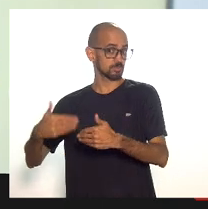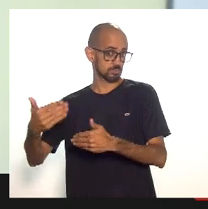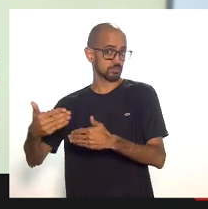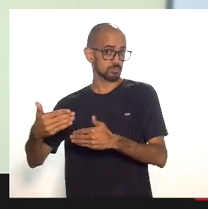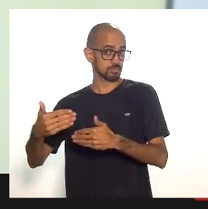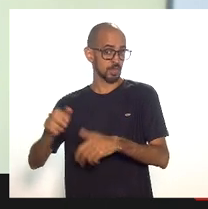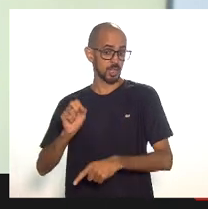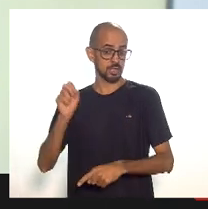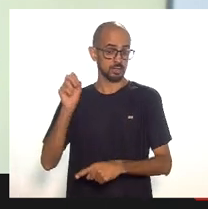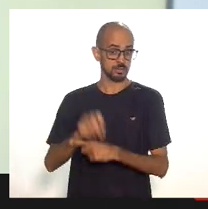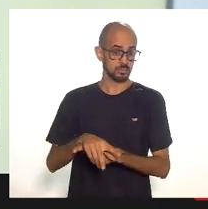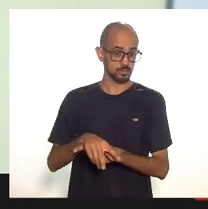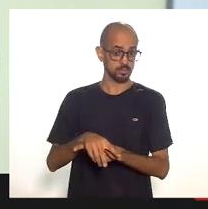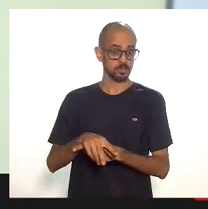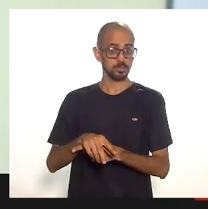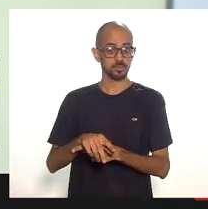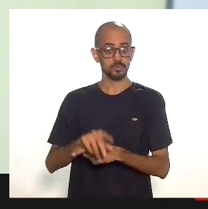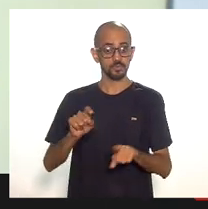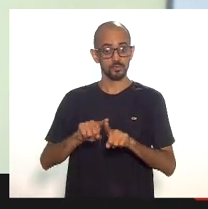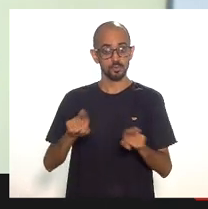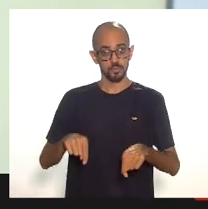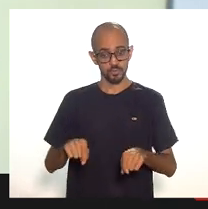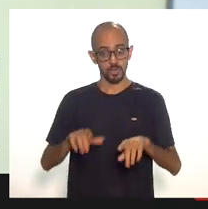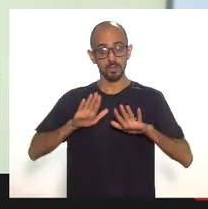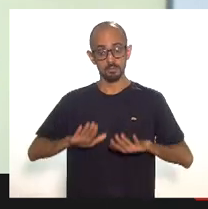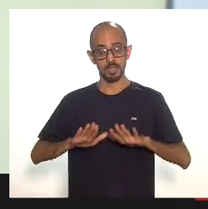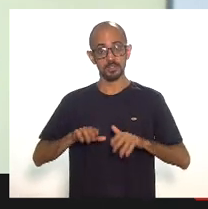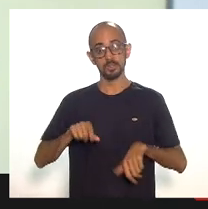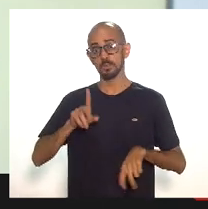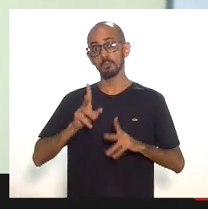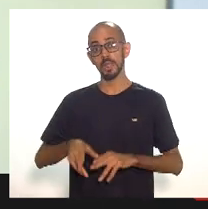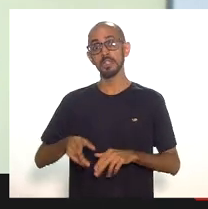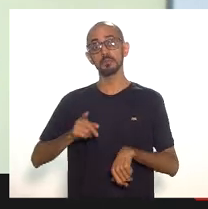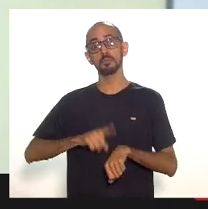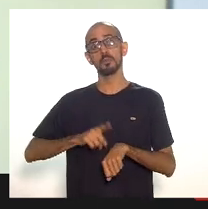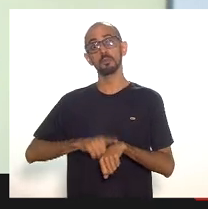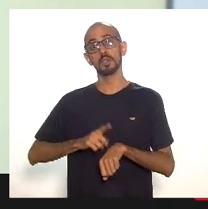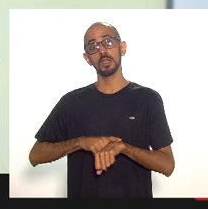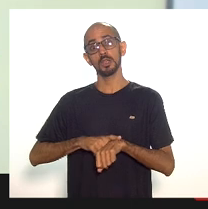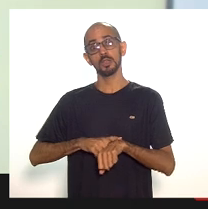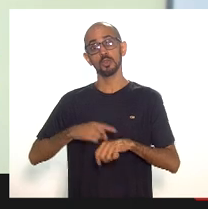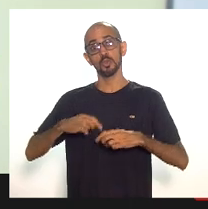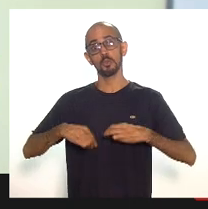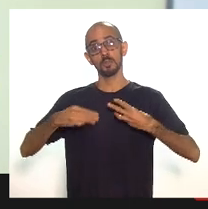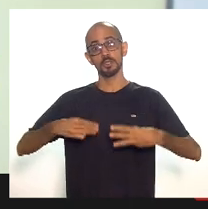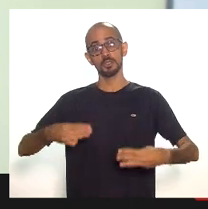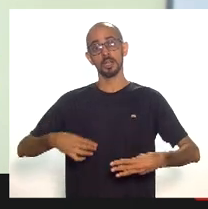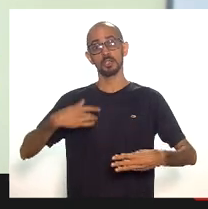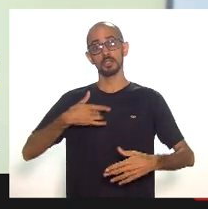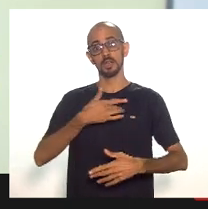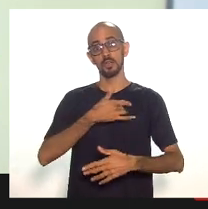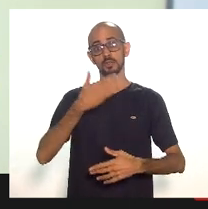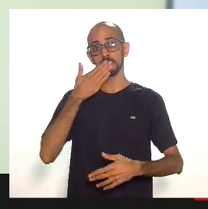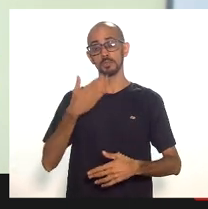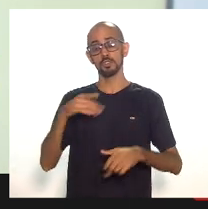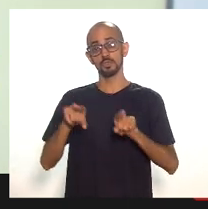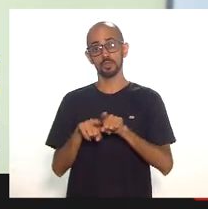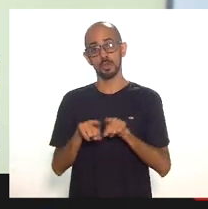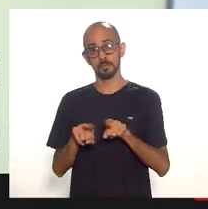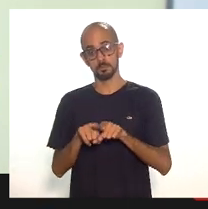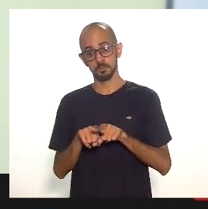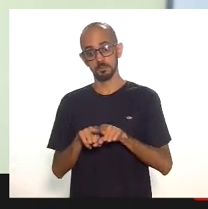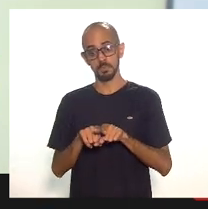essa contratação dos 4.117, ao mesmo tempo em que o Ministério da Saúde solicitou ao